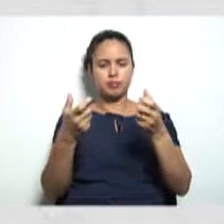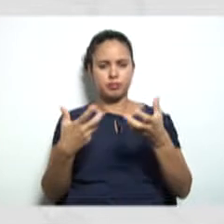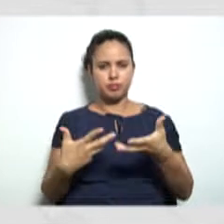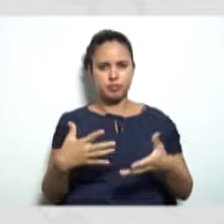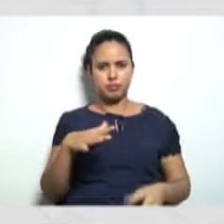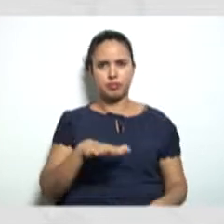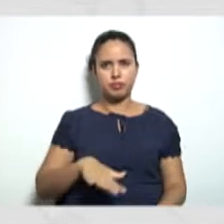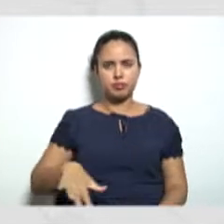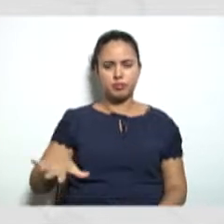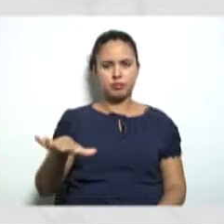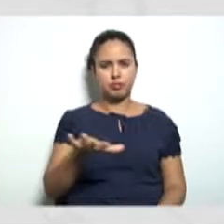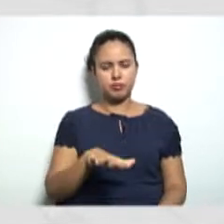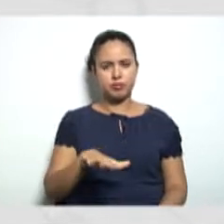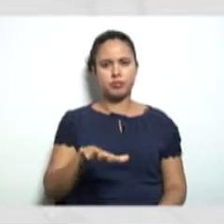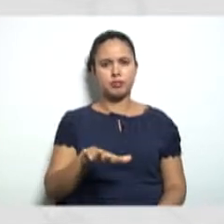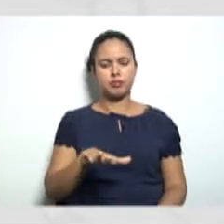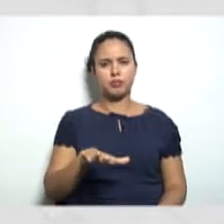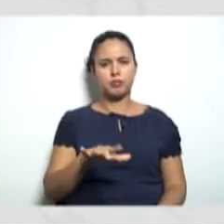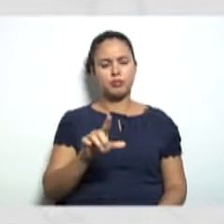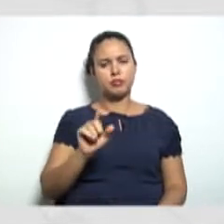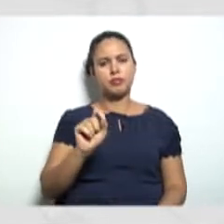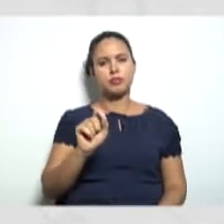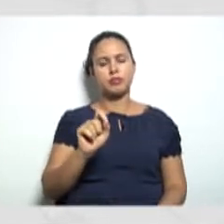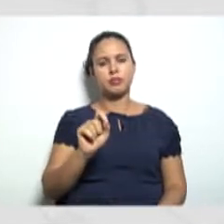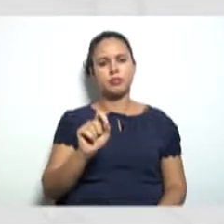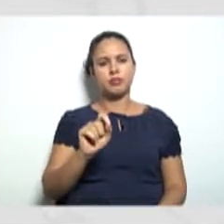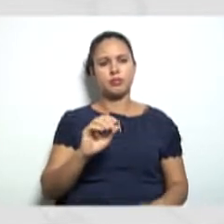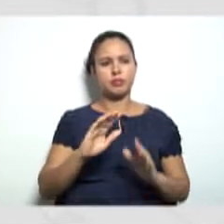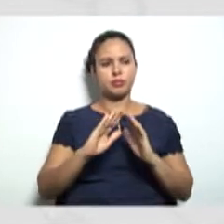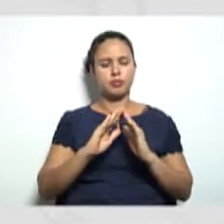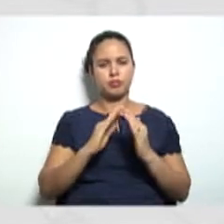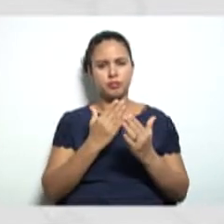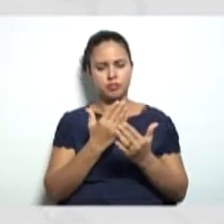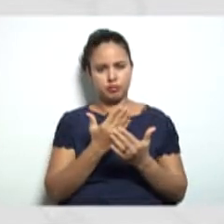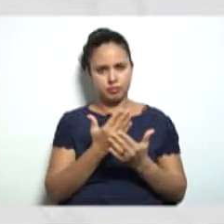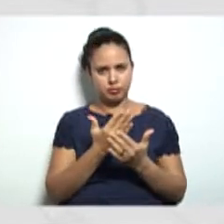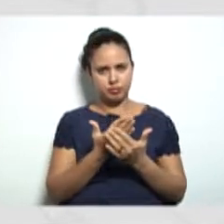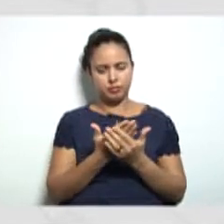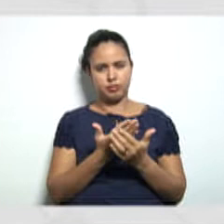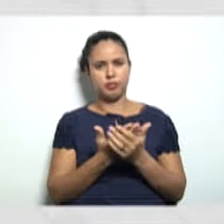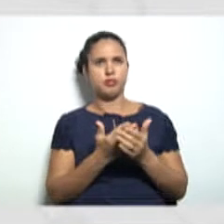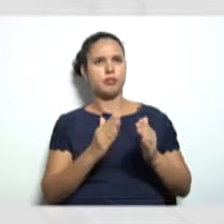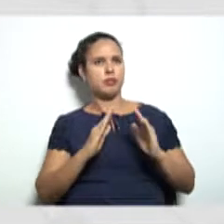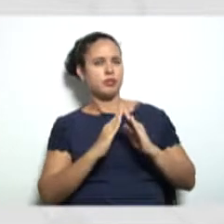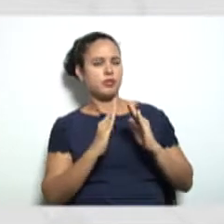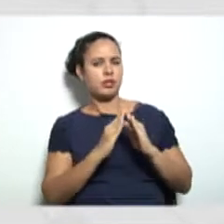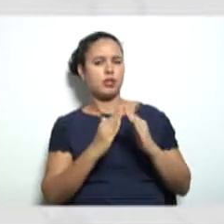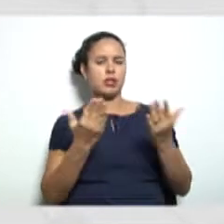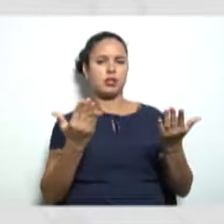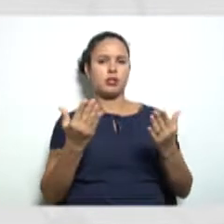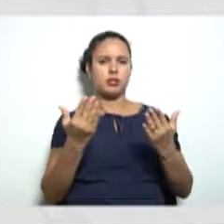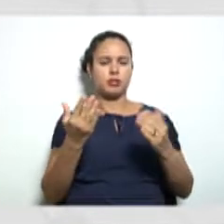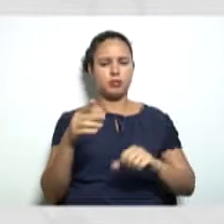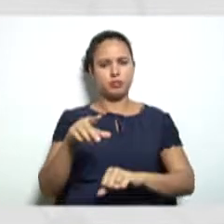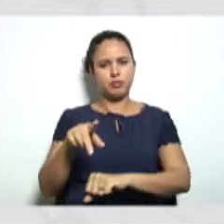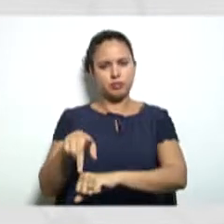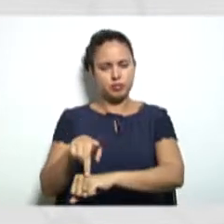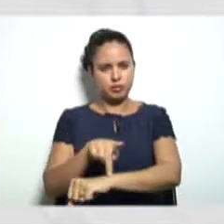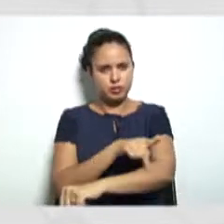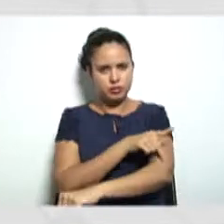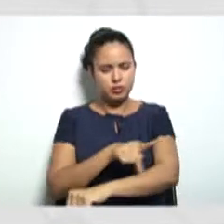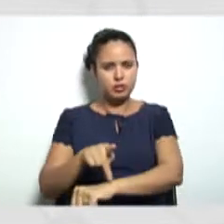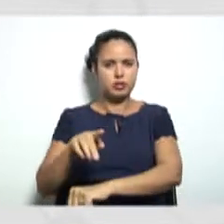infraestrutura. No ramo de infraestrutura, são cooperativas que prestam serviços de infraestrutura aos seus